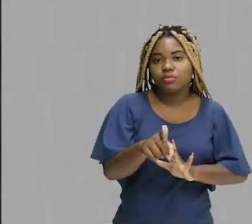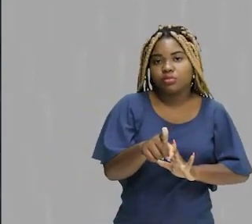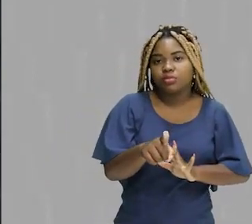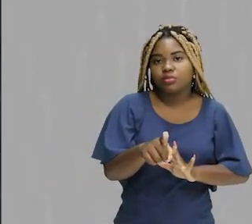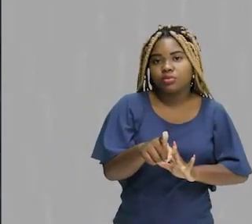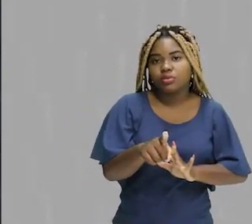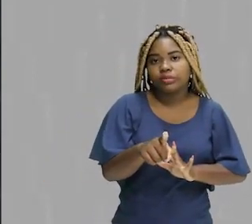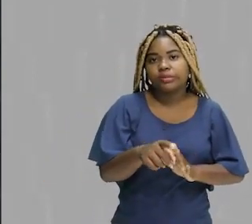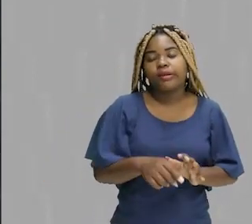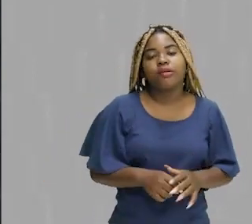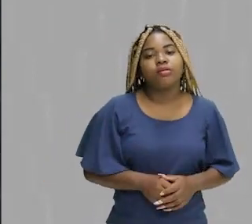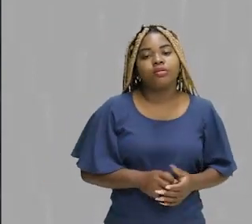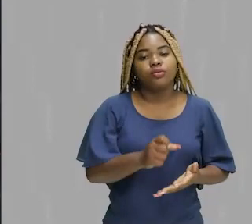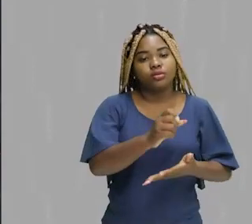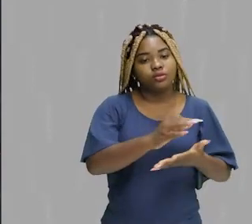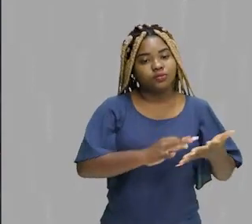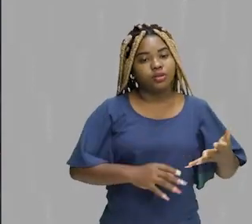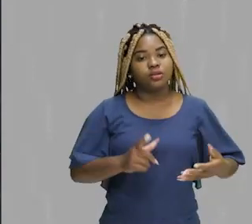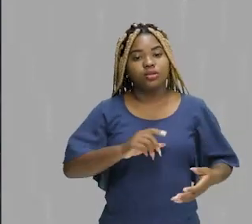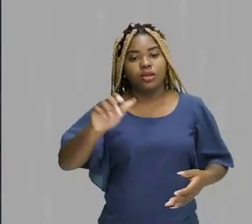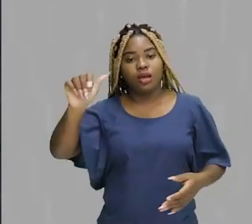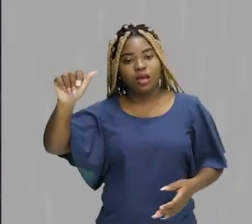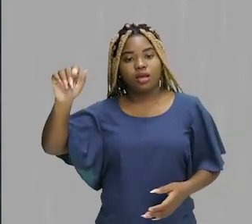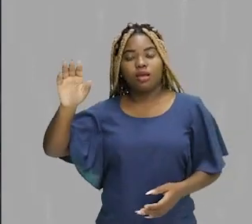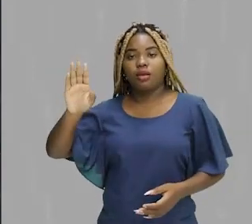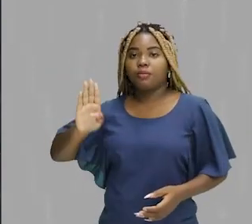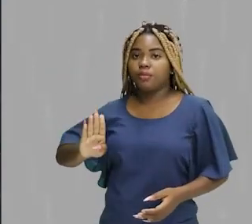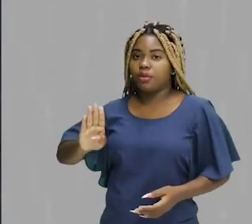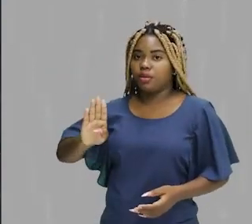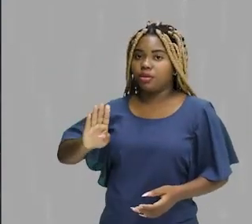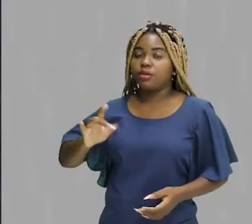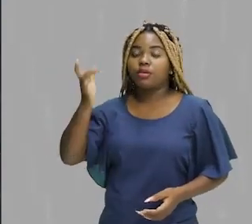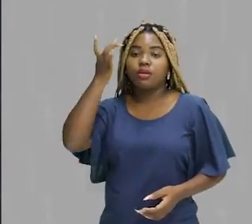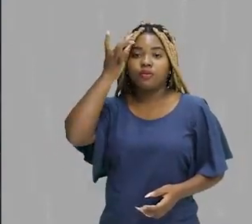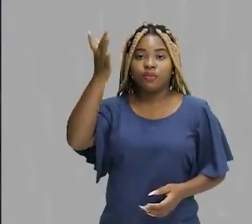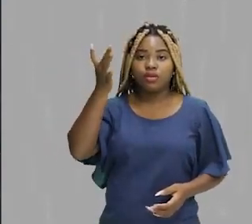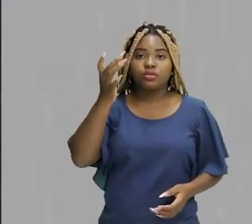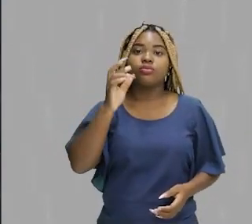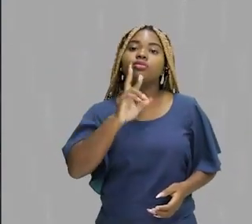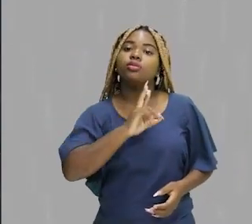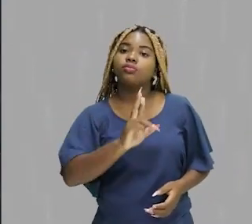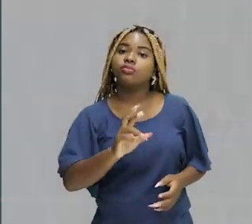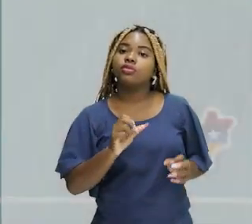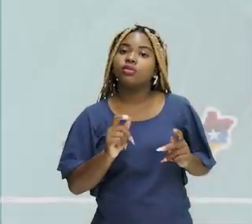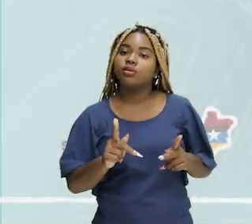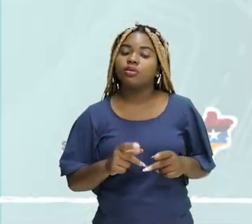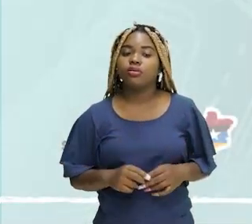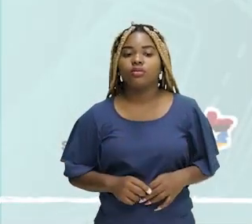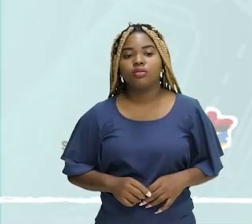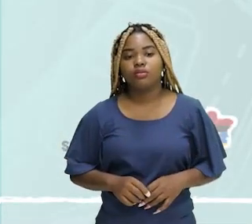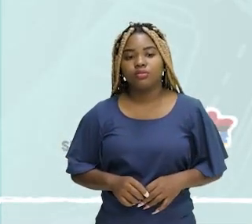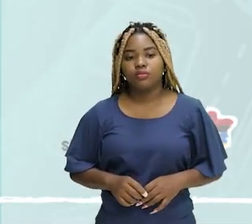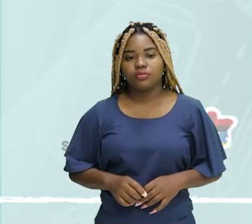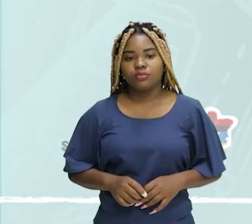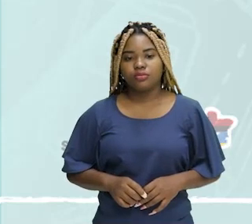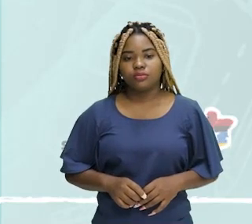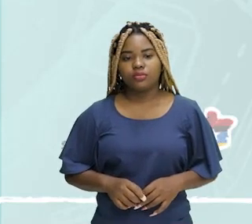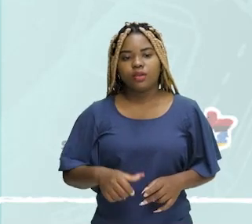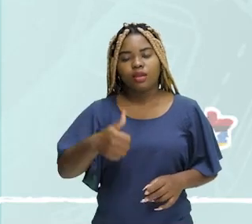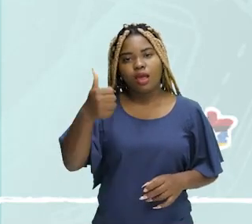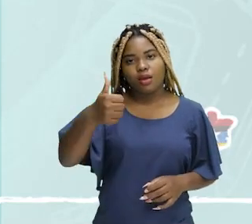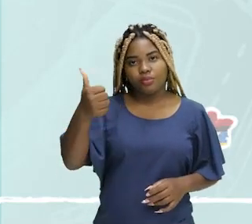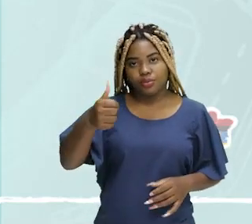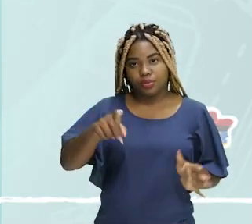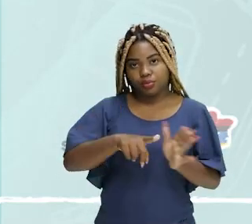ela envolve duas alternativas, duas perguntas, mas fácil de responder, turma. Vamos lá. Então, a